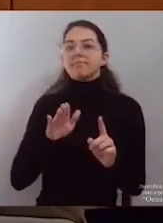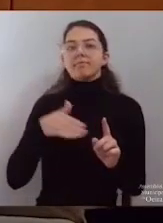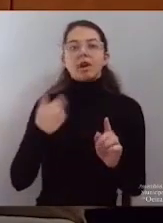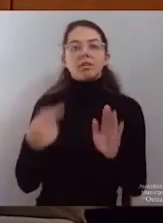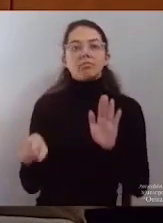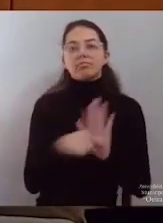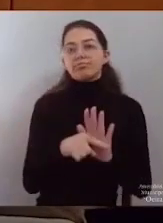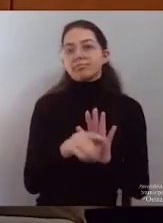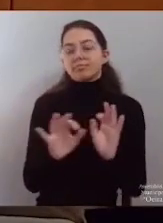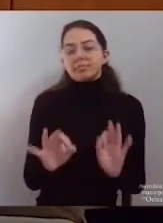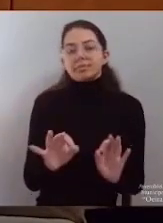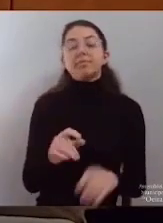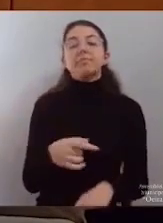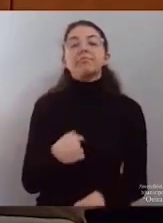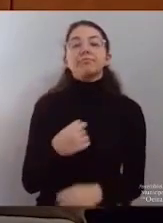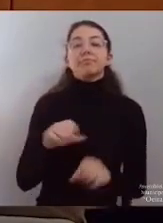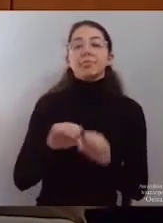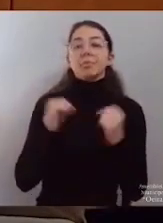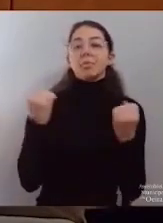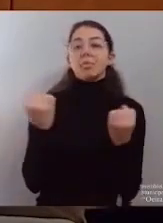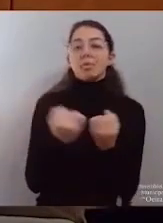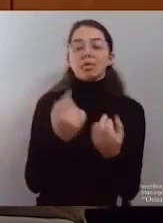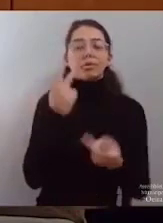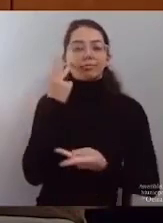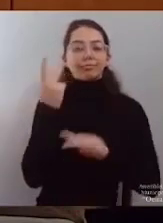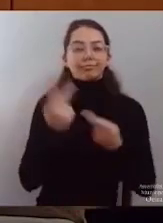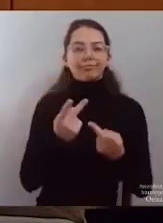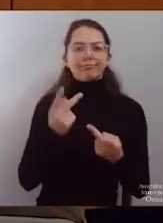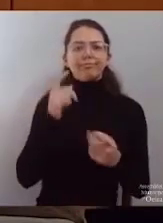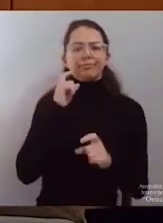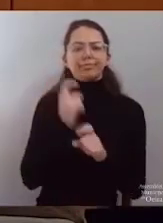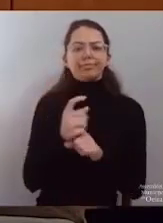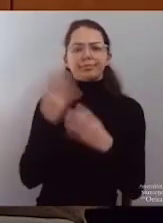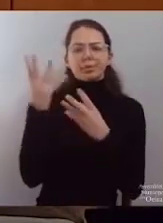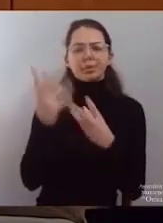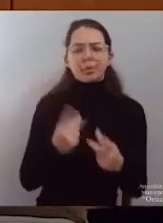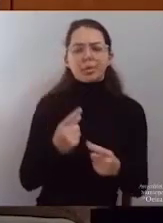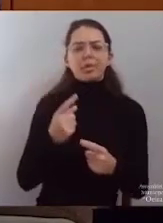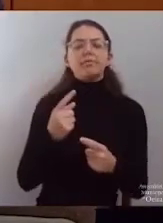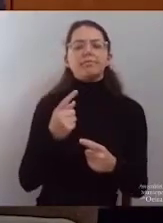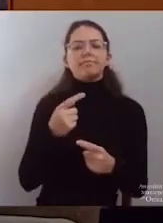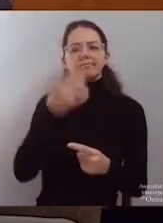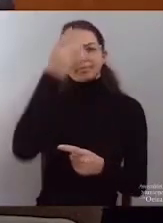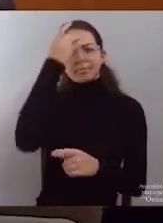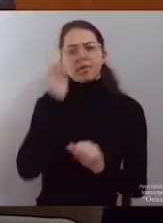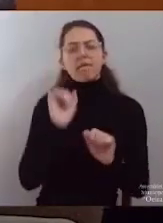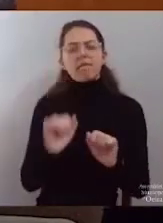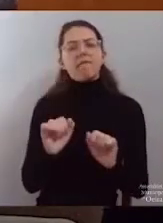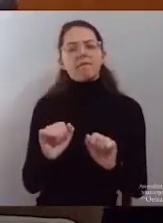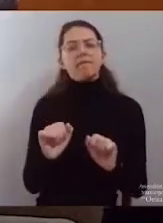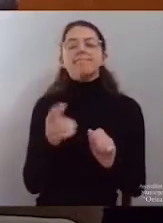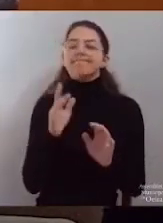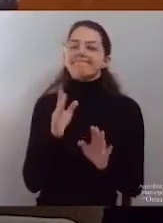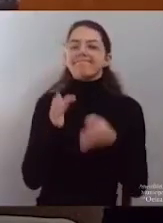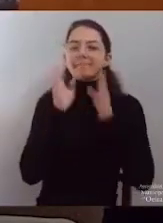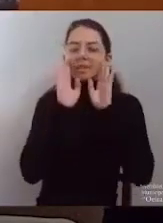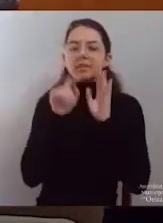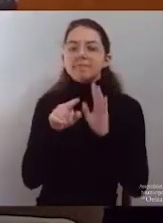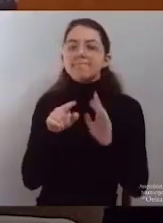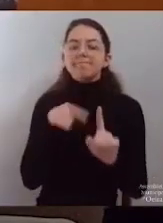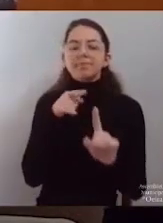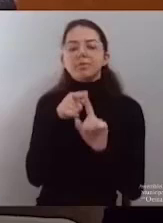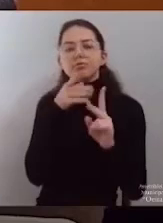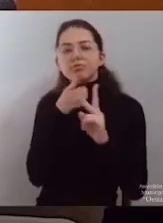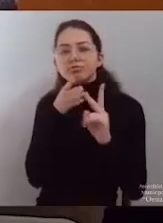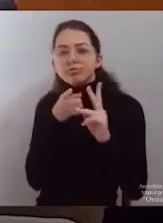da Sociedade de Revisor Oficial de Contas chama a atenção nas suas conclusões para o facto de a realização das metas e os objetivos